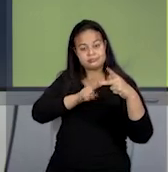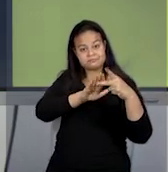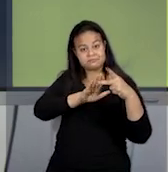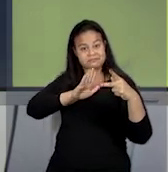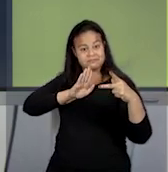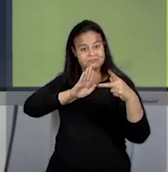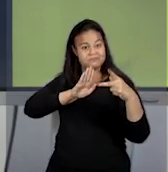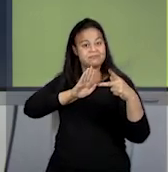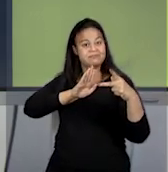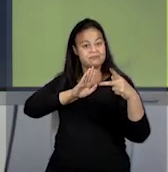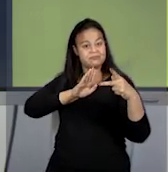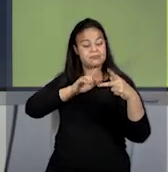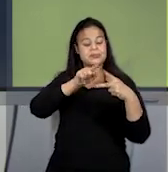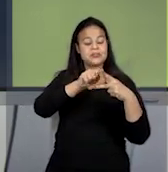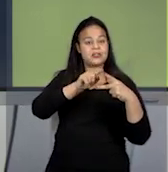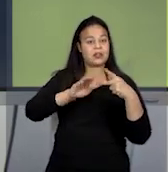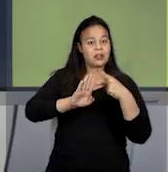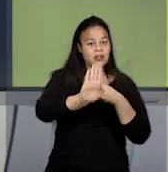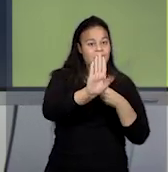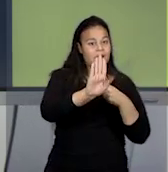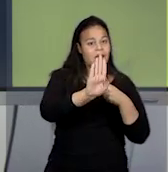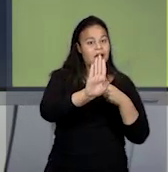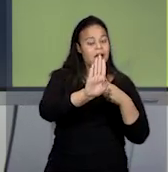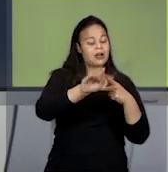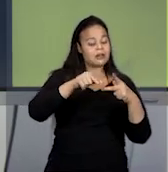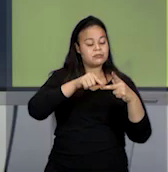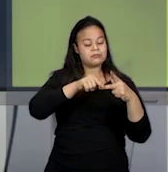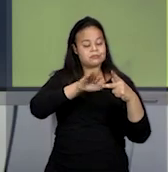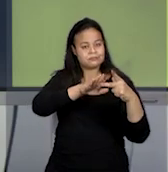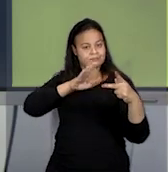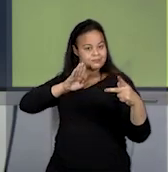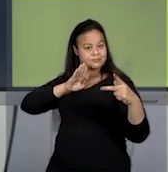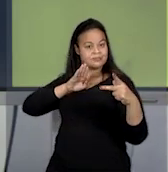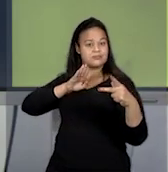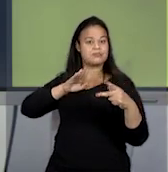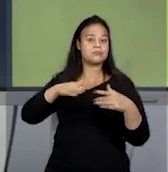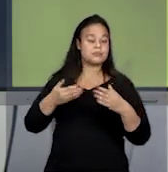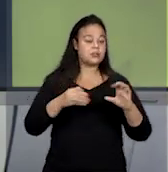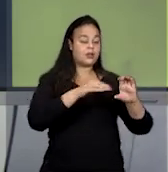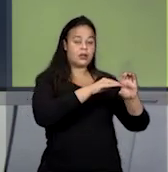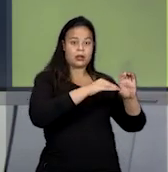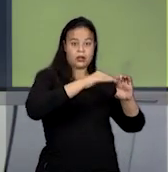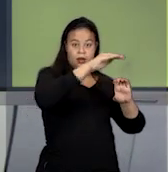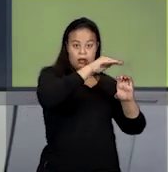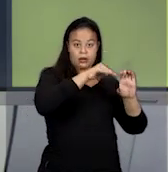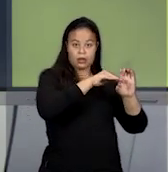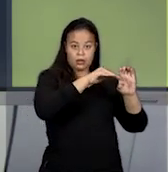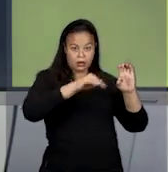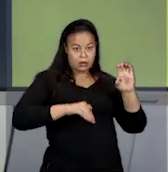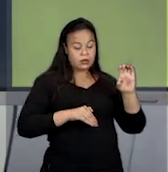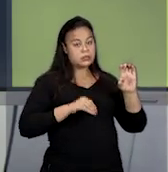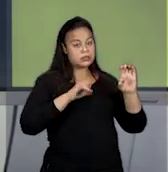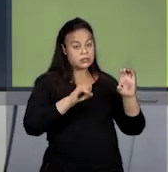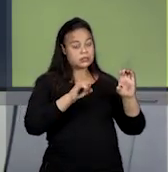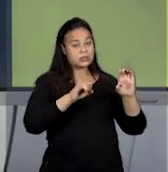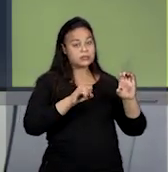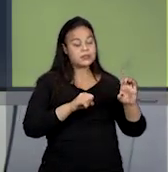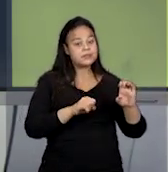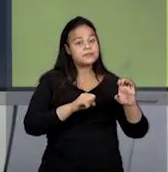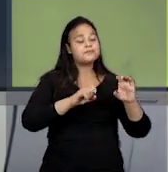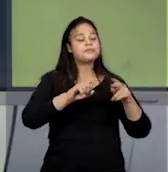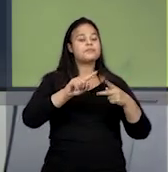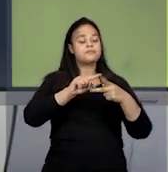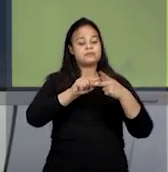Epistático, o inibidor. Hipostático, o inibido. Nesse caso aqui, então, se o alelo azão, ele